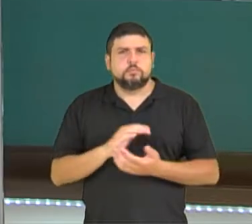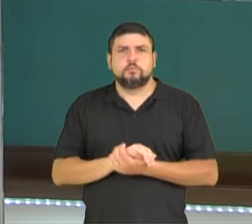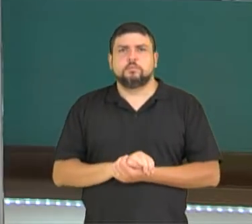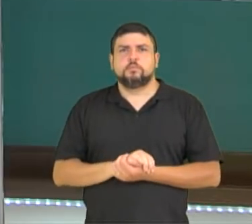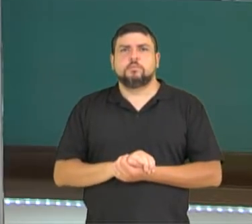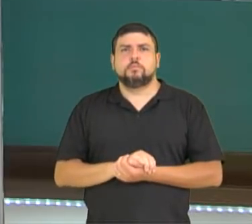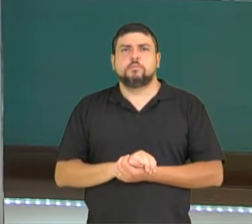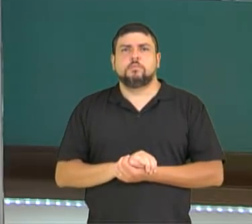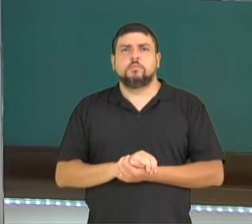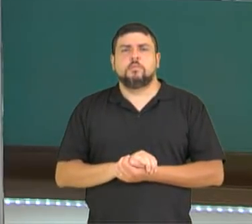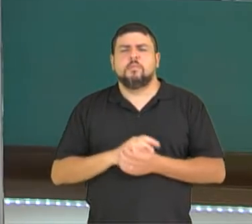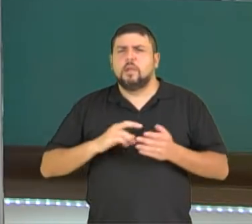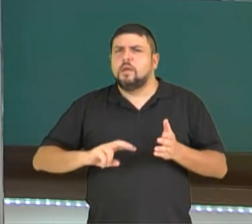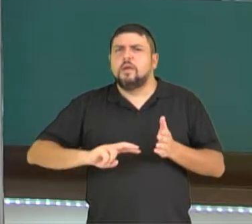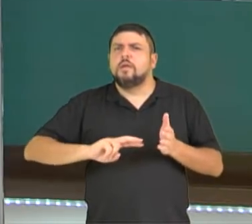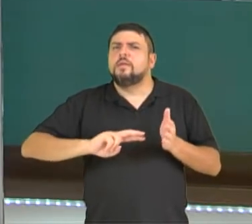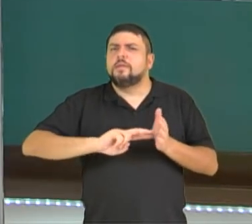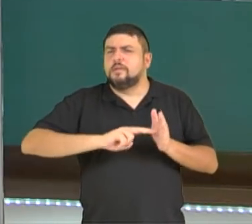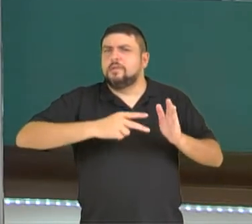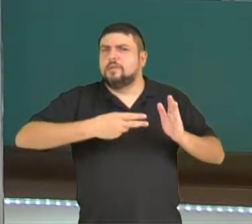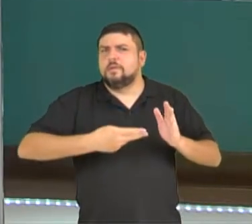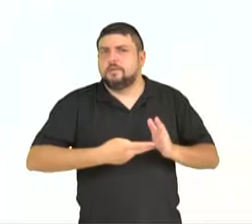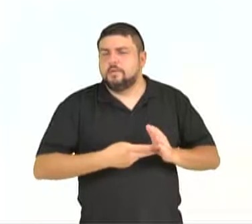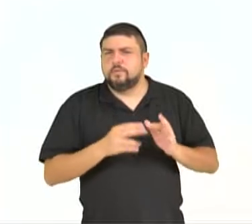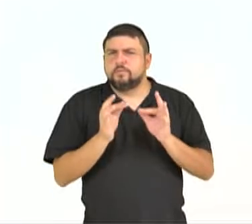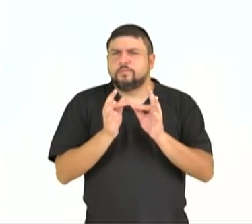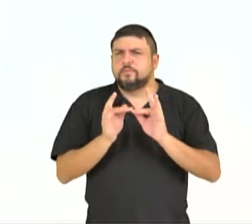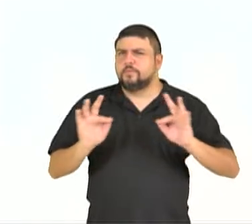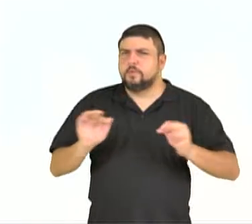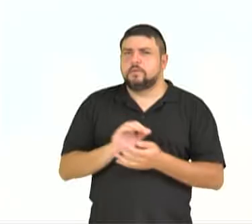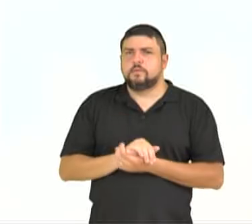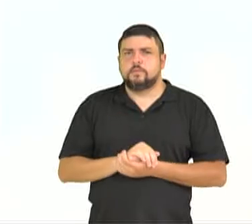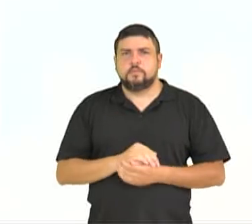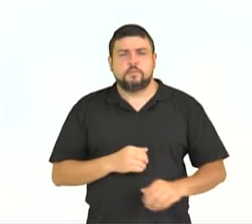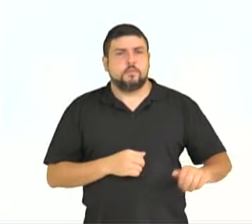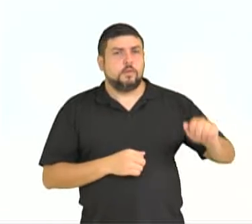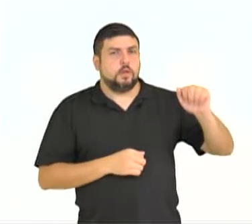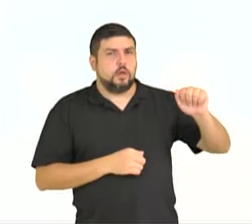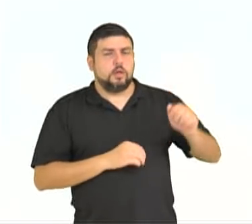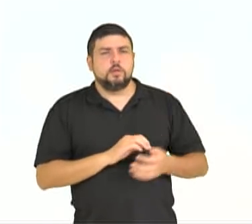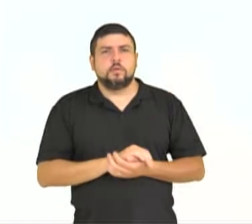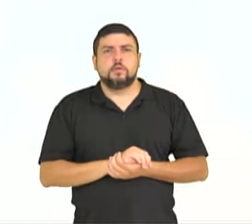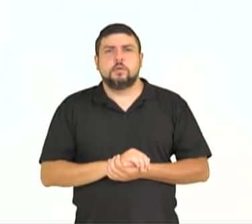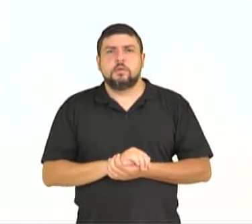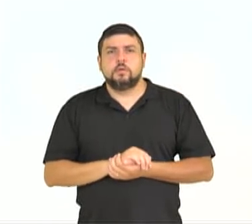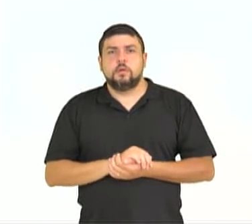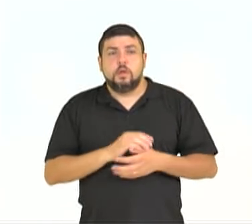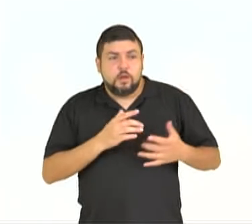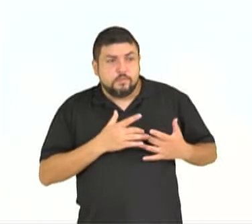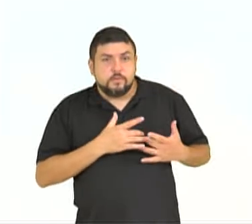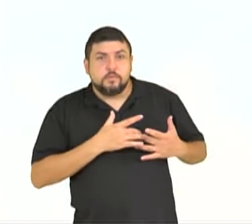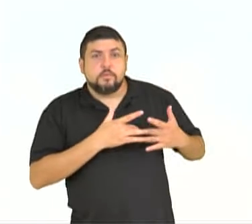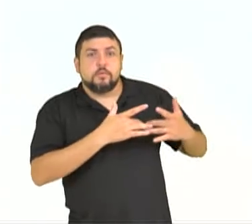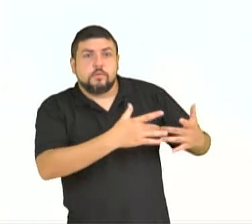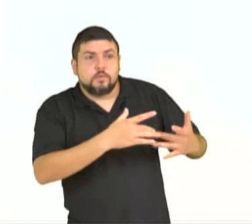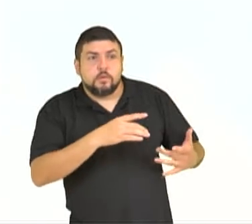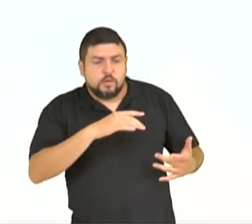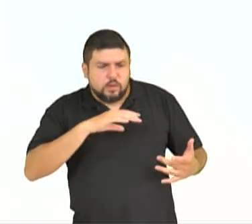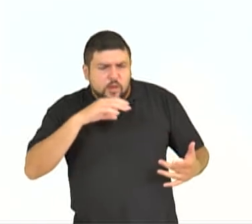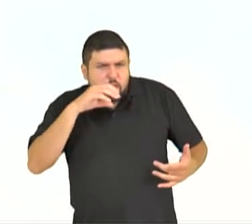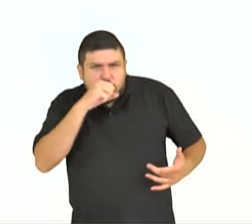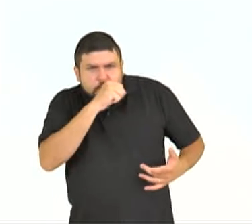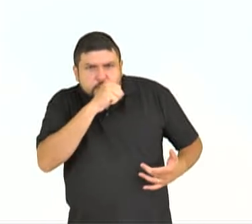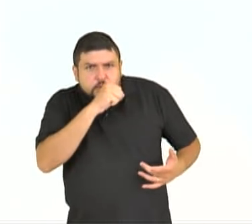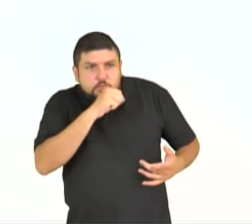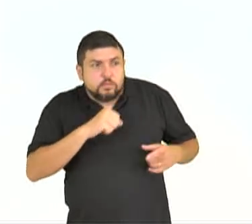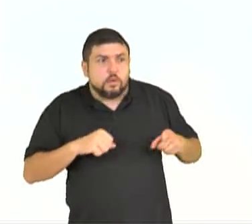Qual a significação desse enunciado? Letra A. O ato de doar, que é rápido, pode ser muito